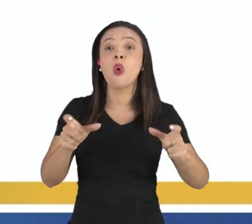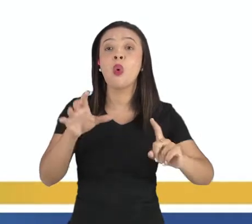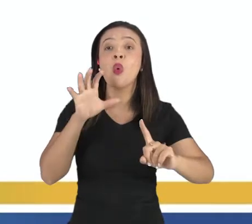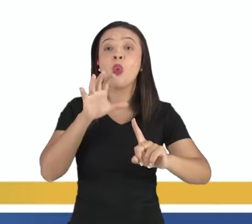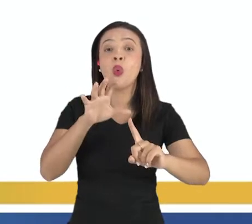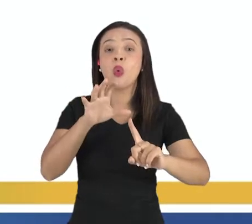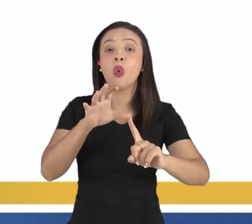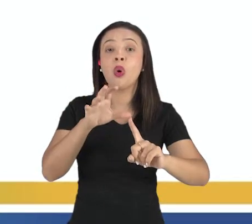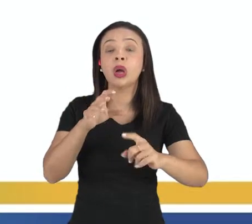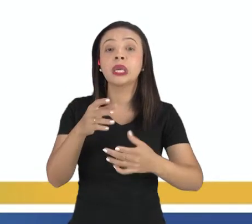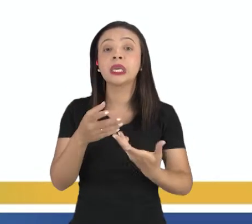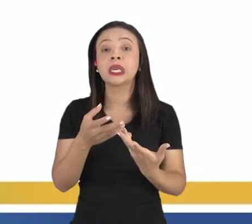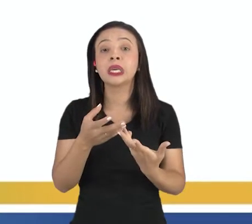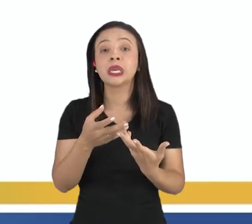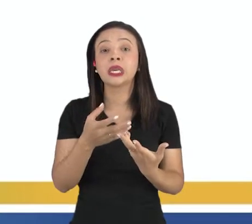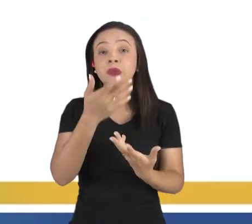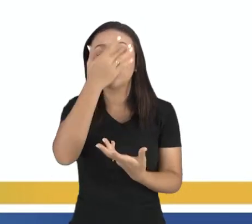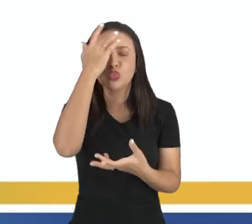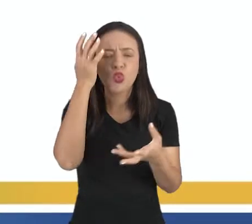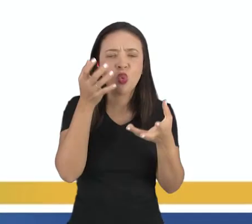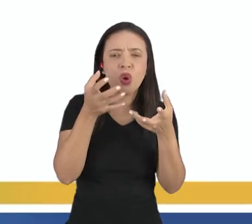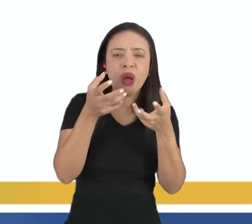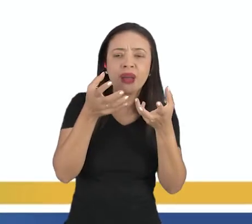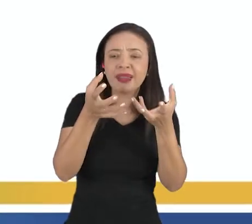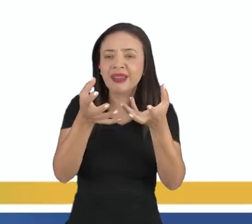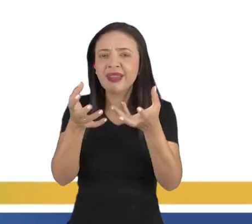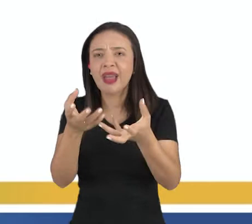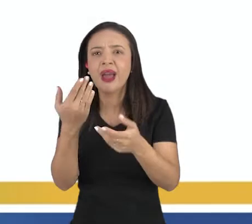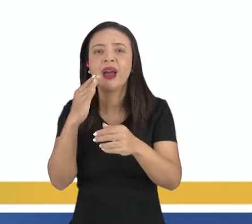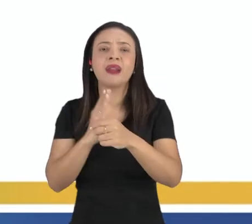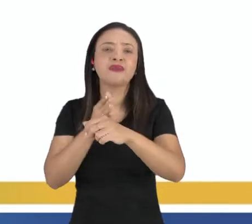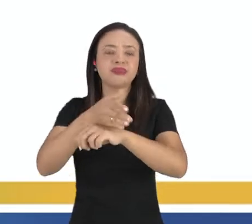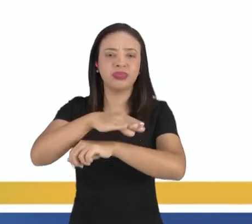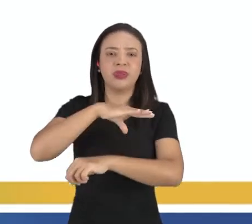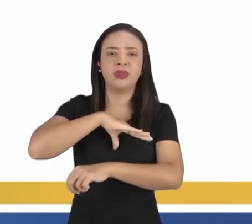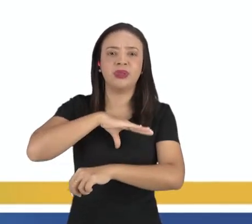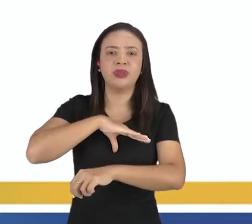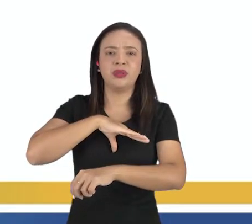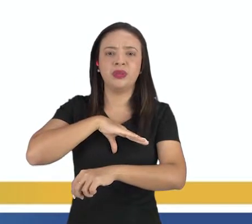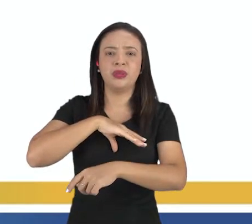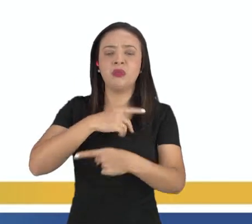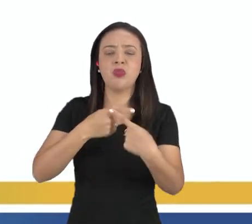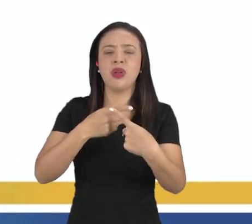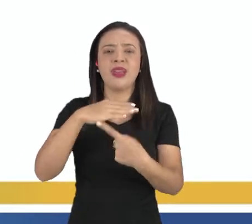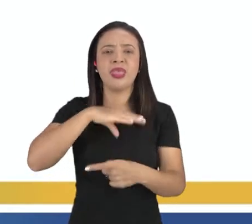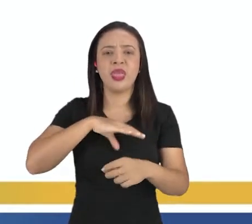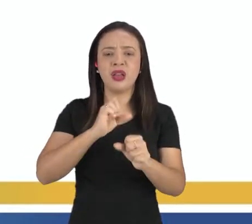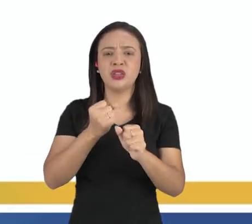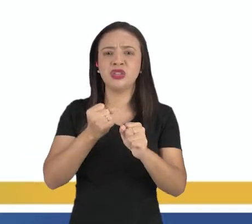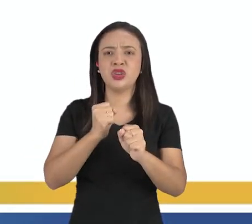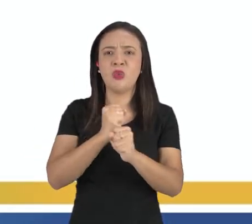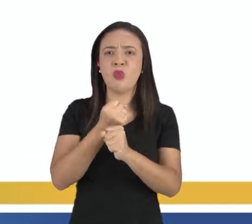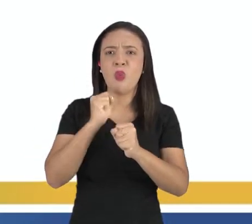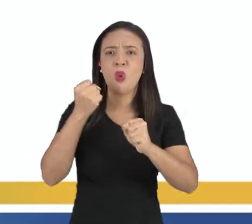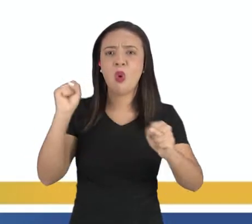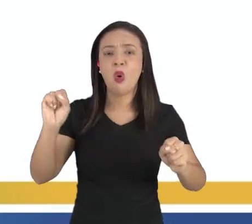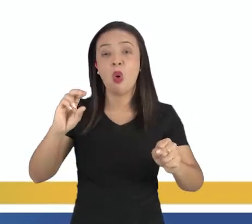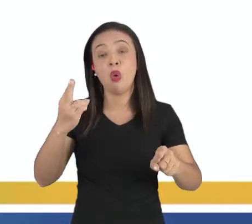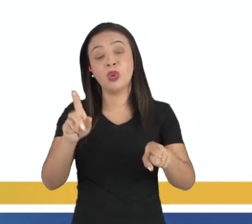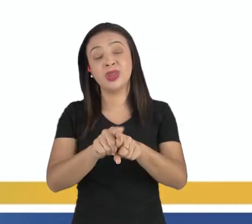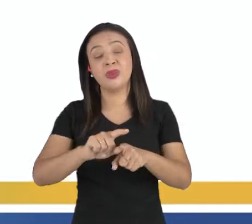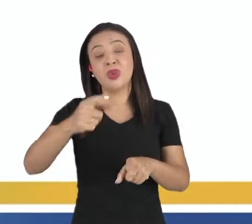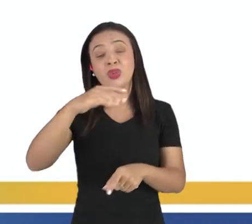da cidade, ou seja, o que torna as cidades mais dinâmicas, o que faz com que as cidades cresçam, ou algumas deixem de